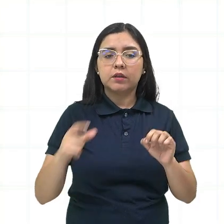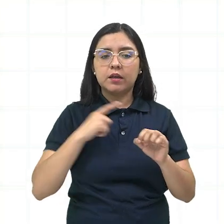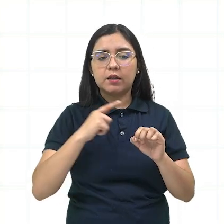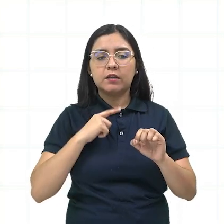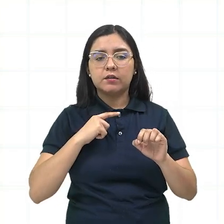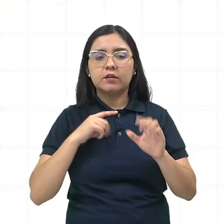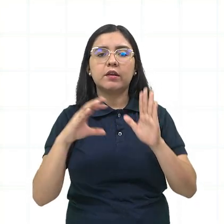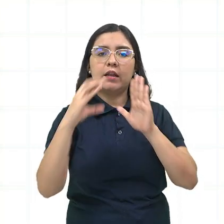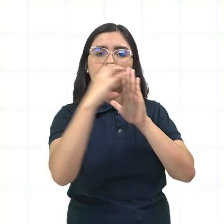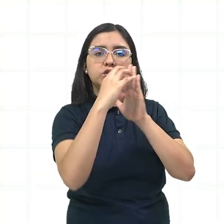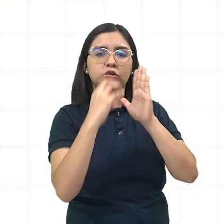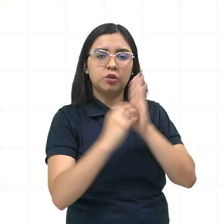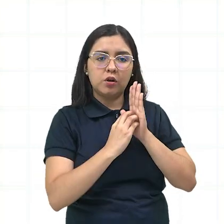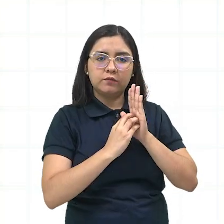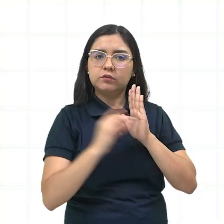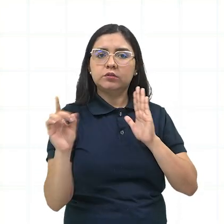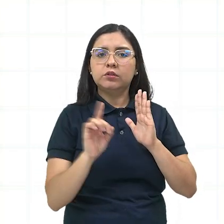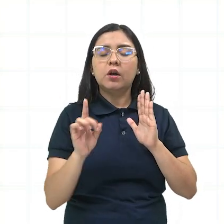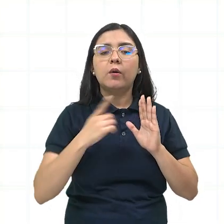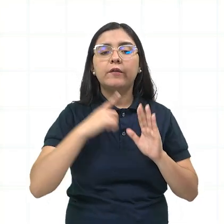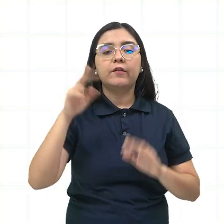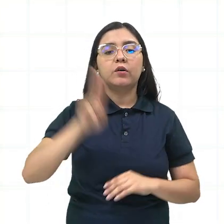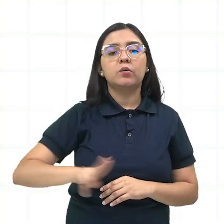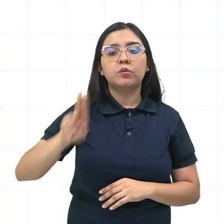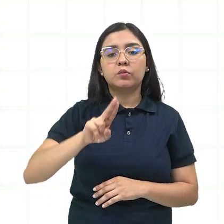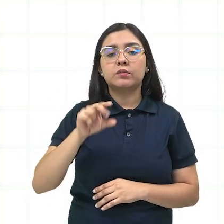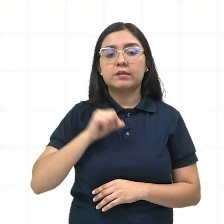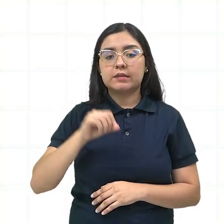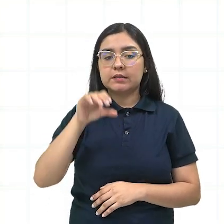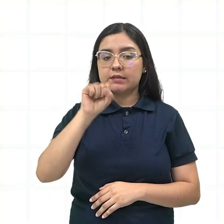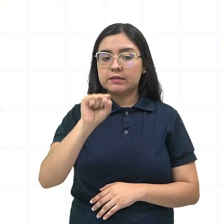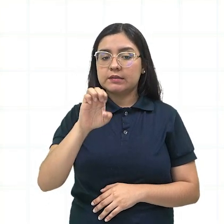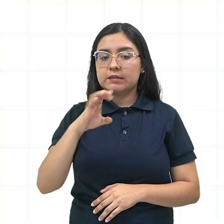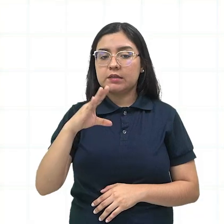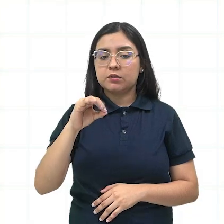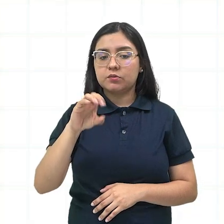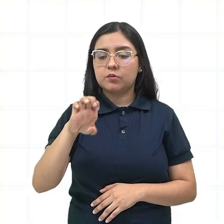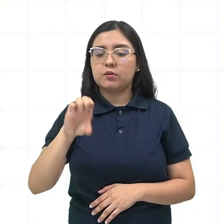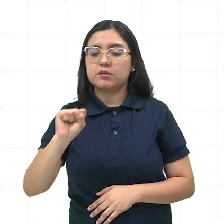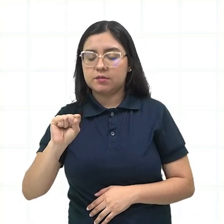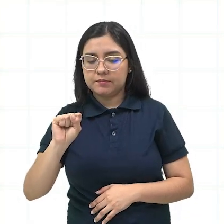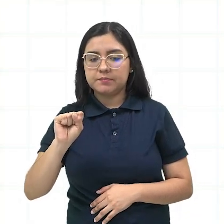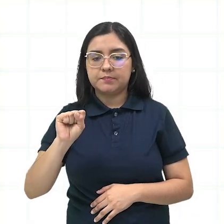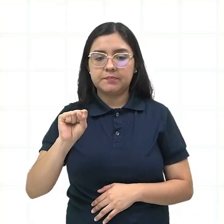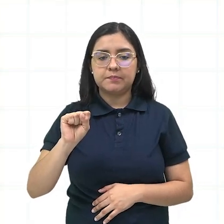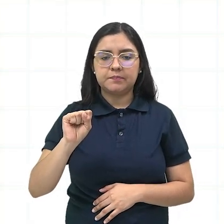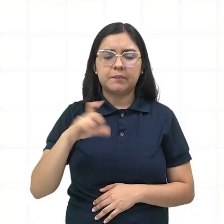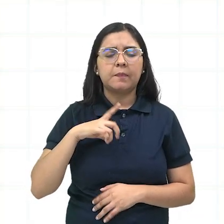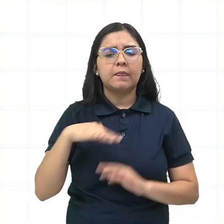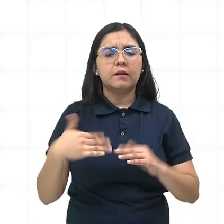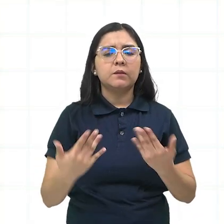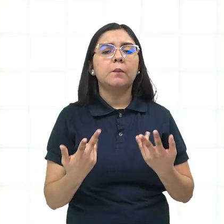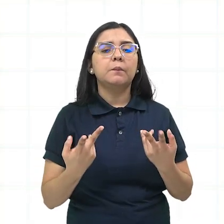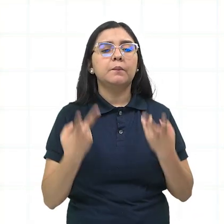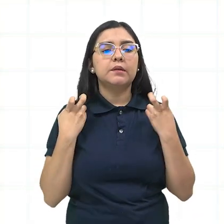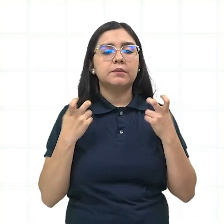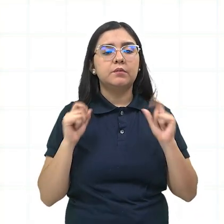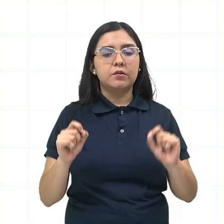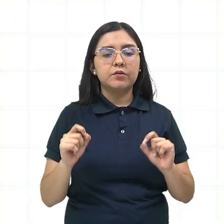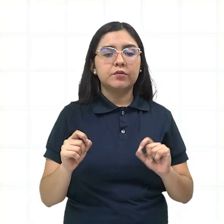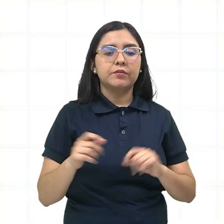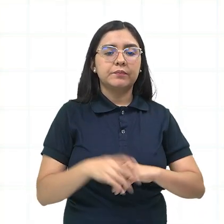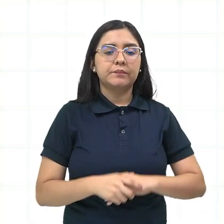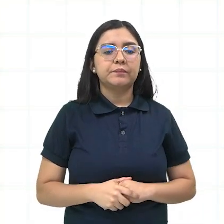dividido por estrofes. Eu vou utilizar seções. E aqui eu vou perceber que é como